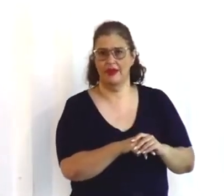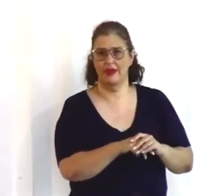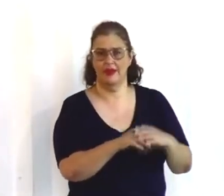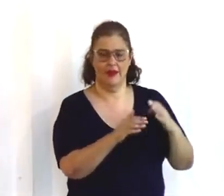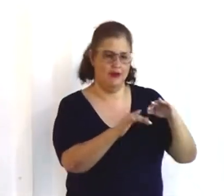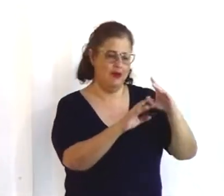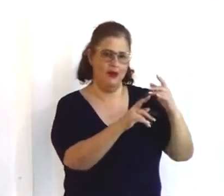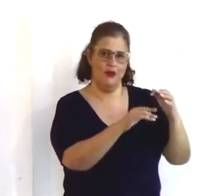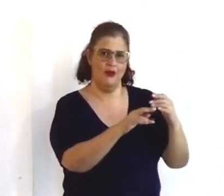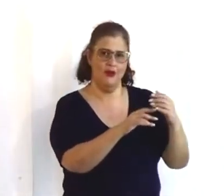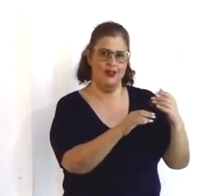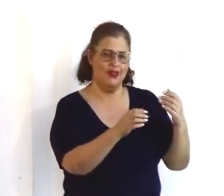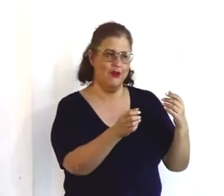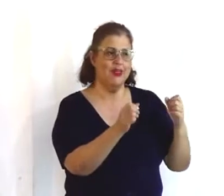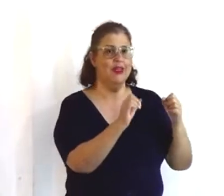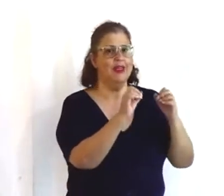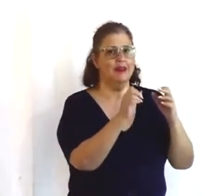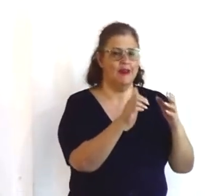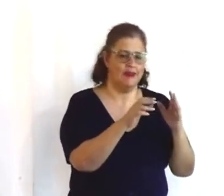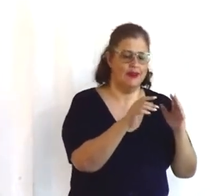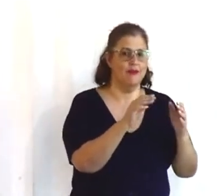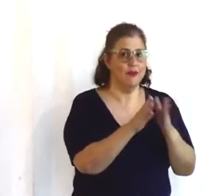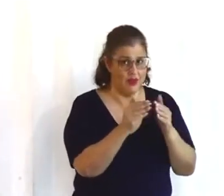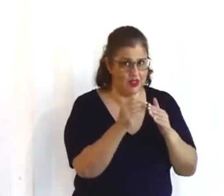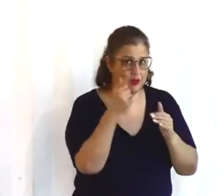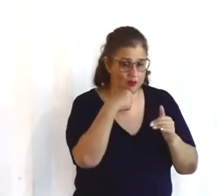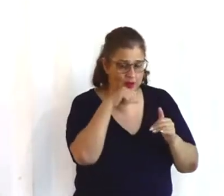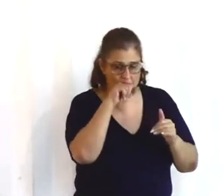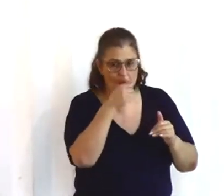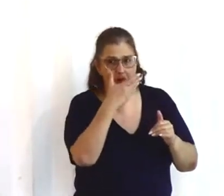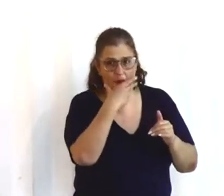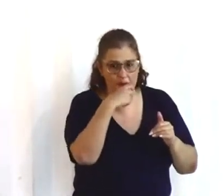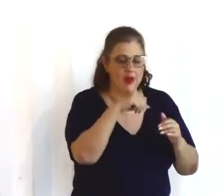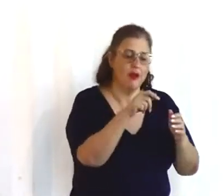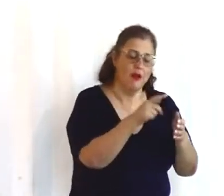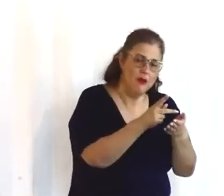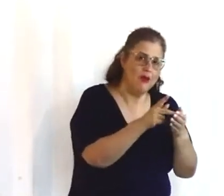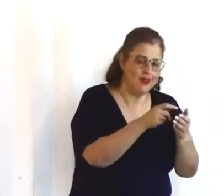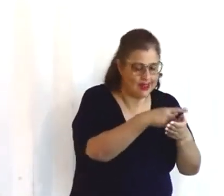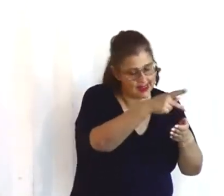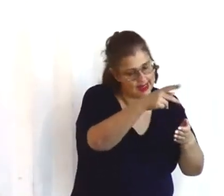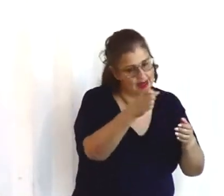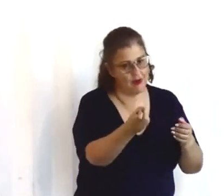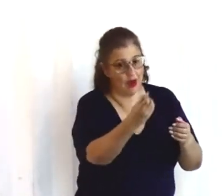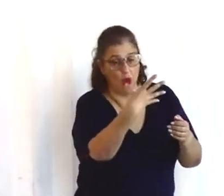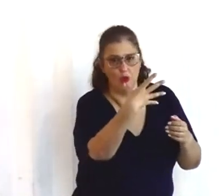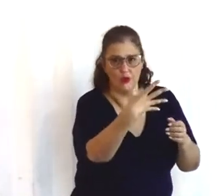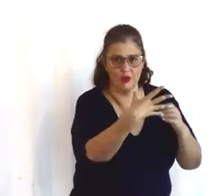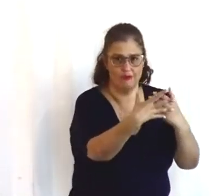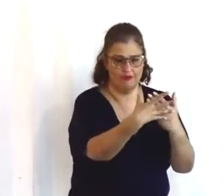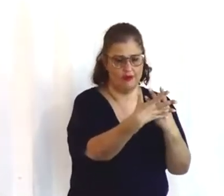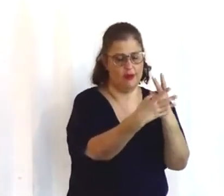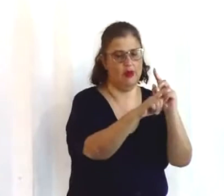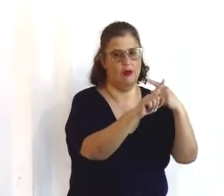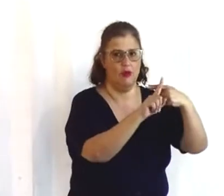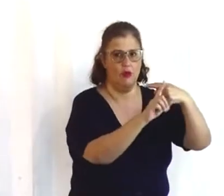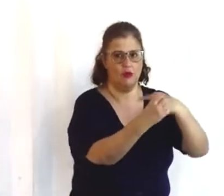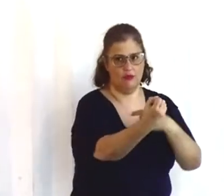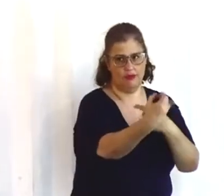cruz, como se fosse uma luz, mas apenas uma cruz. E do lado direito da sua folha você vai desenhar